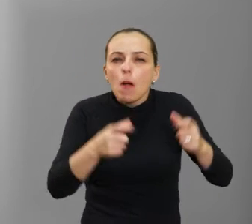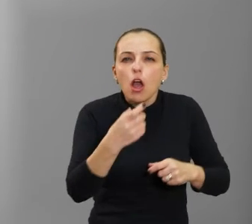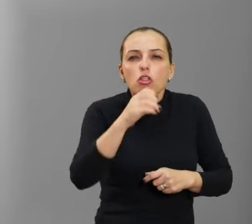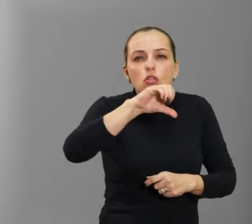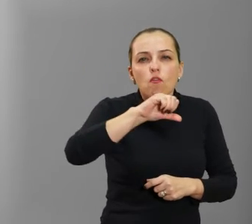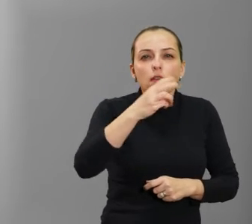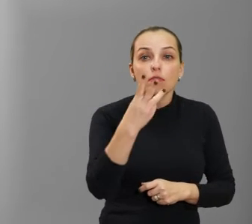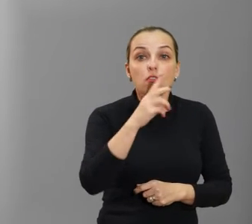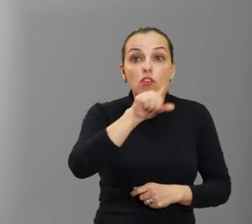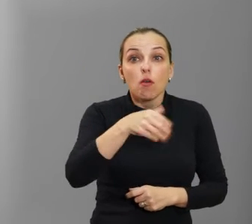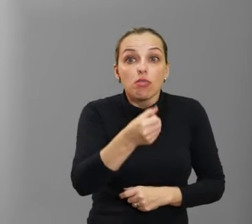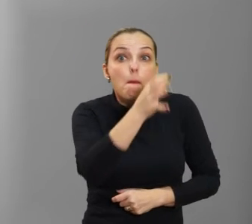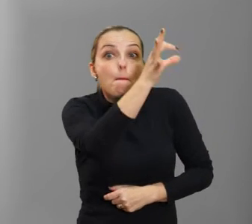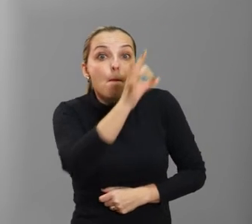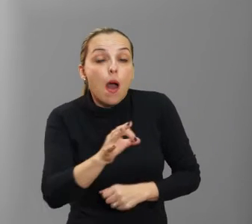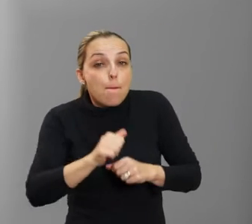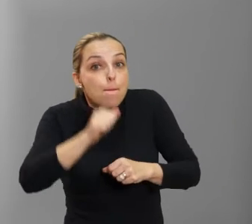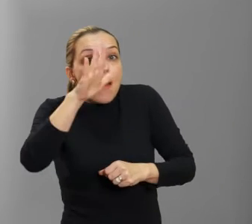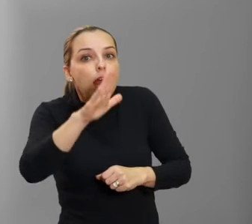de